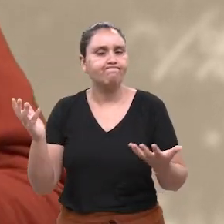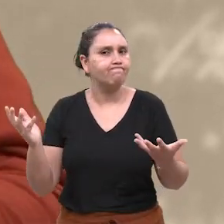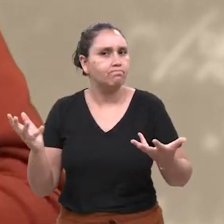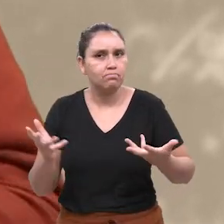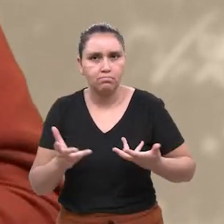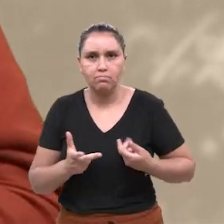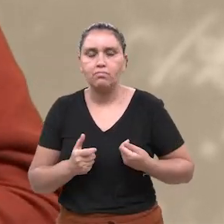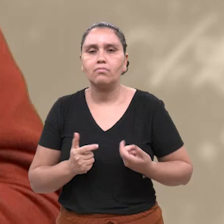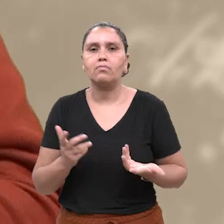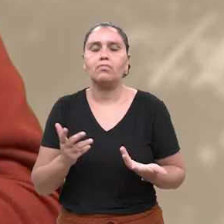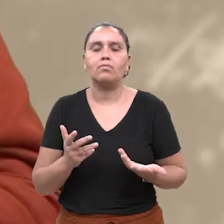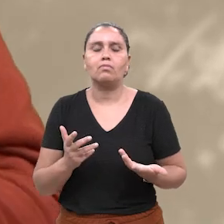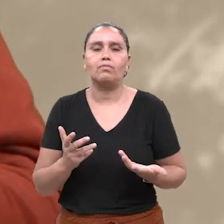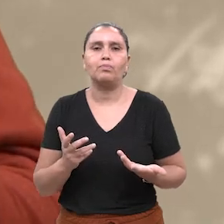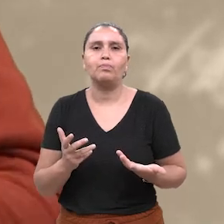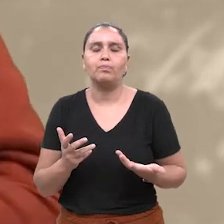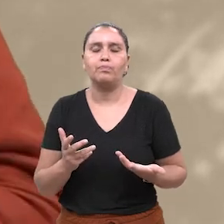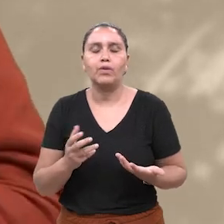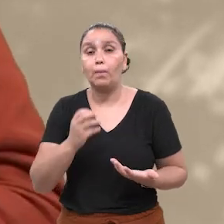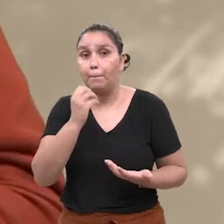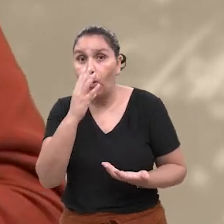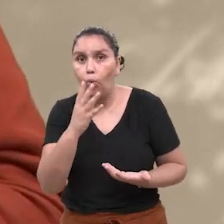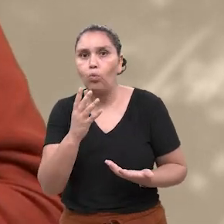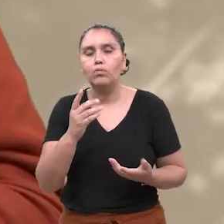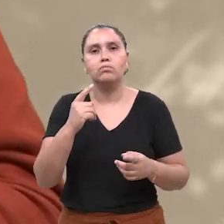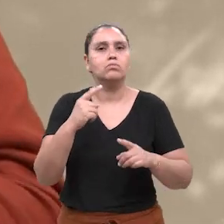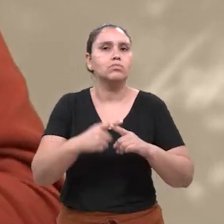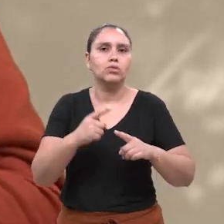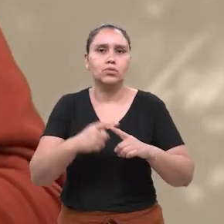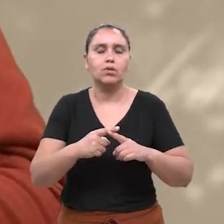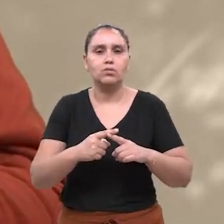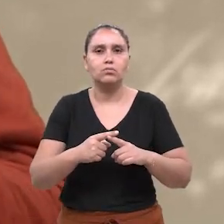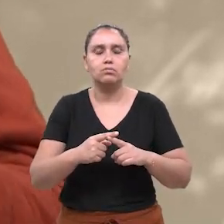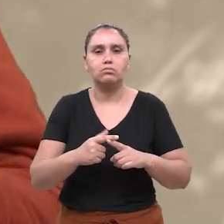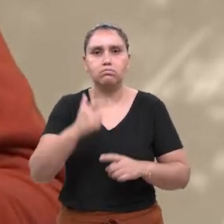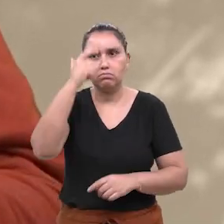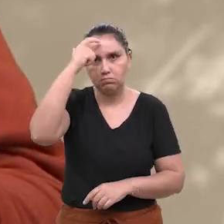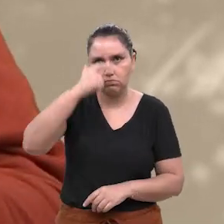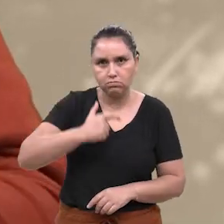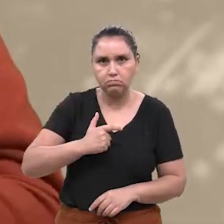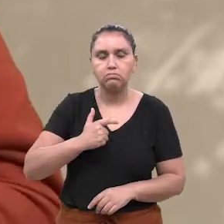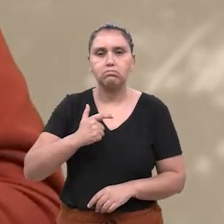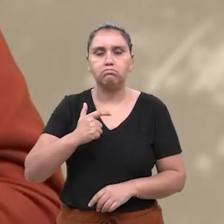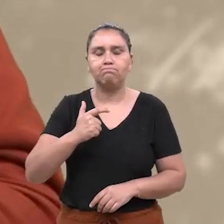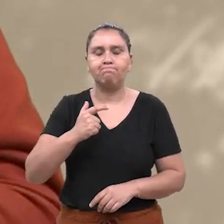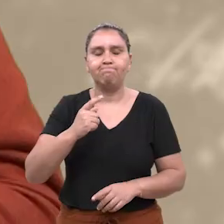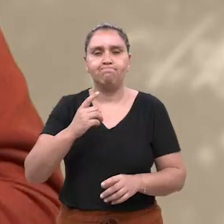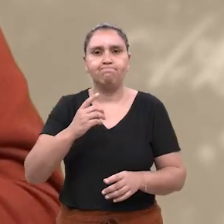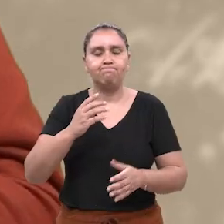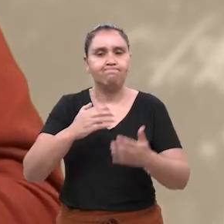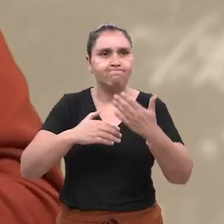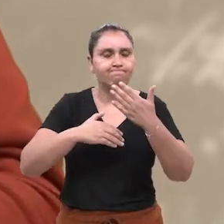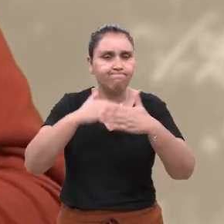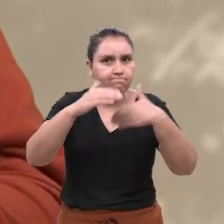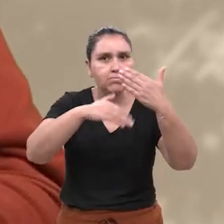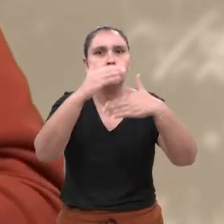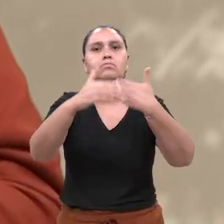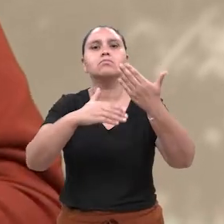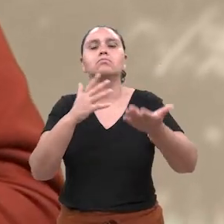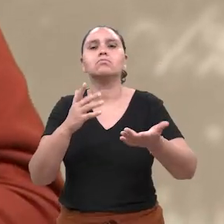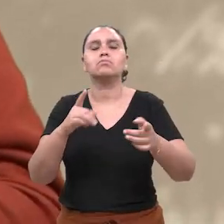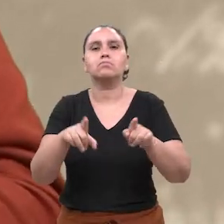fez crescer como pessoa, nos fez crescer como cidadão, nos trouxe experiência monstruosa